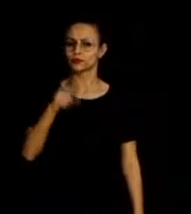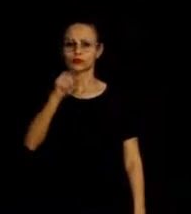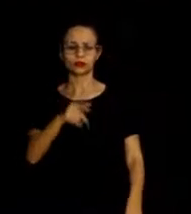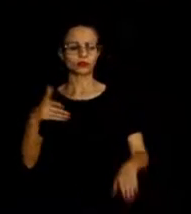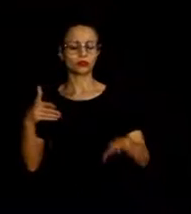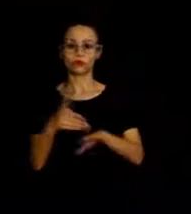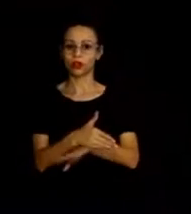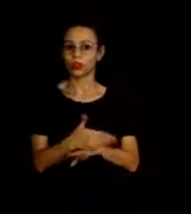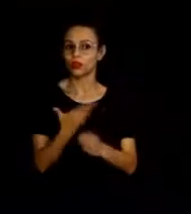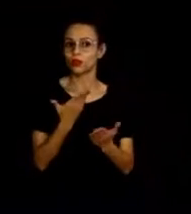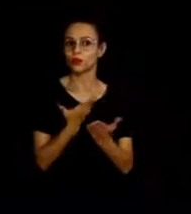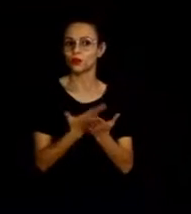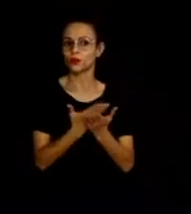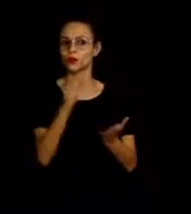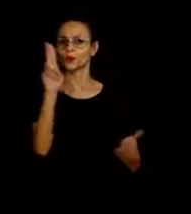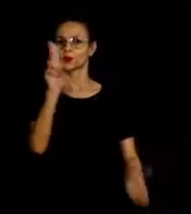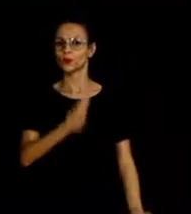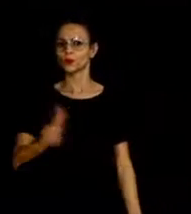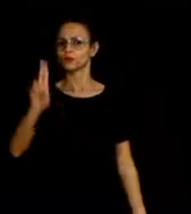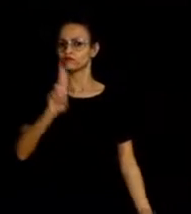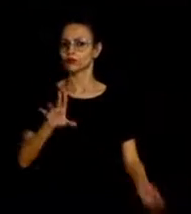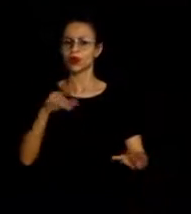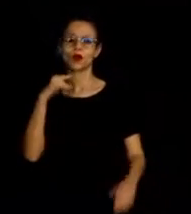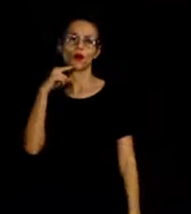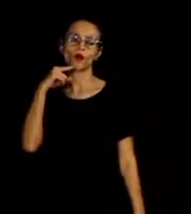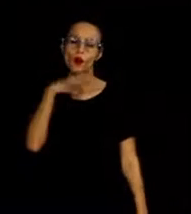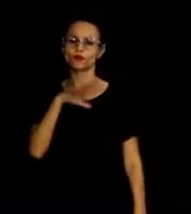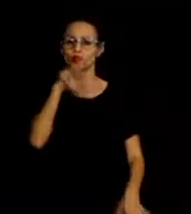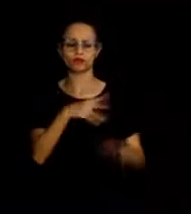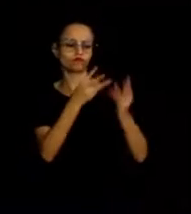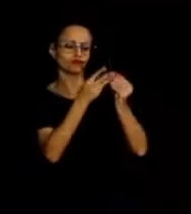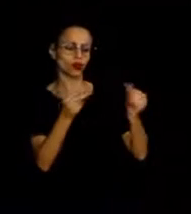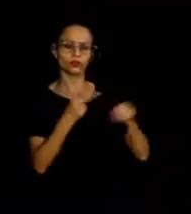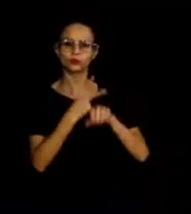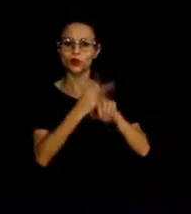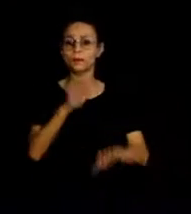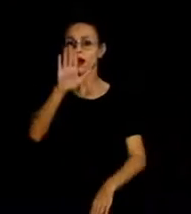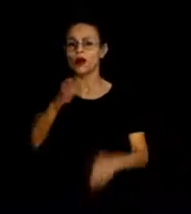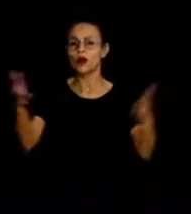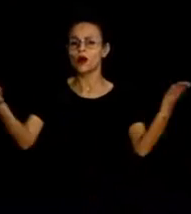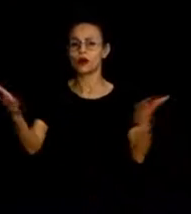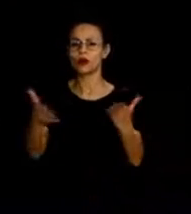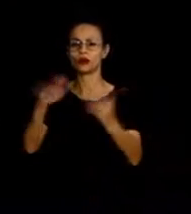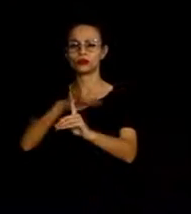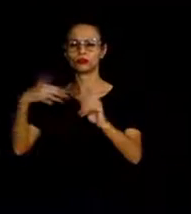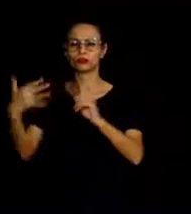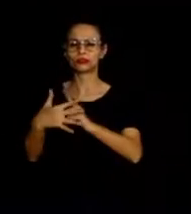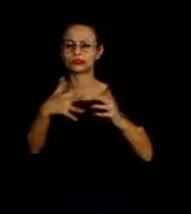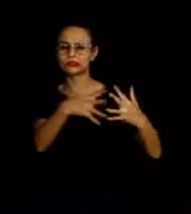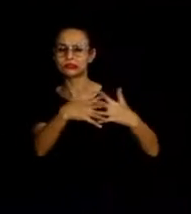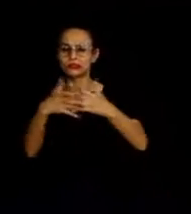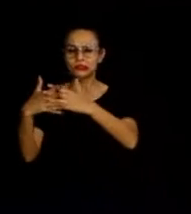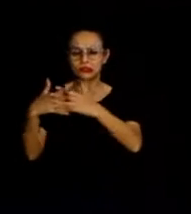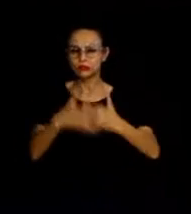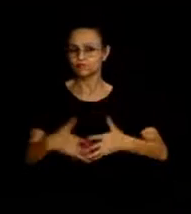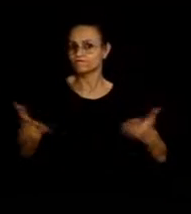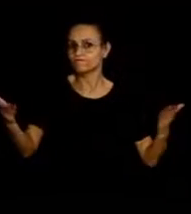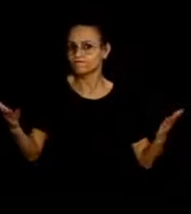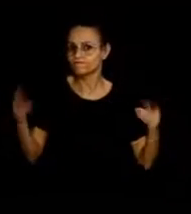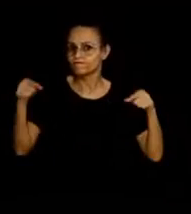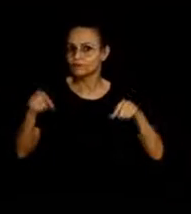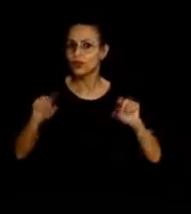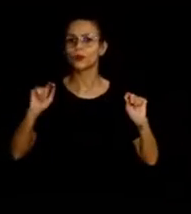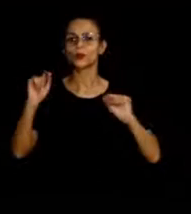entra numa universidade obviamente para se qualificar mas hoje em dia numa sociedade conturbada como a